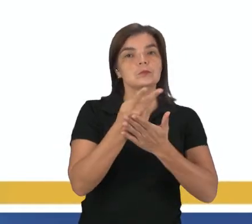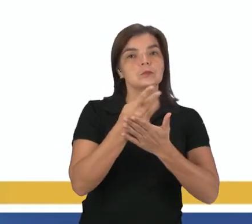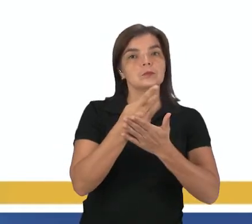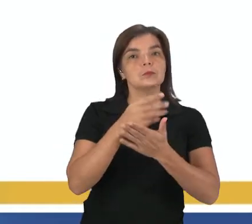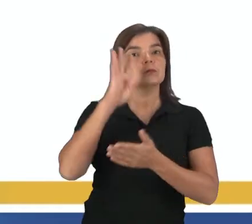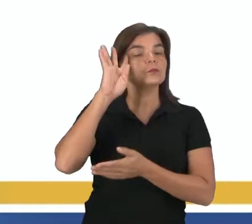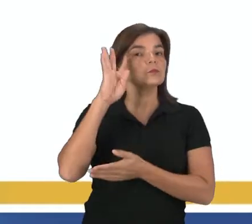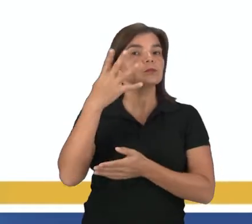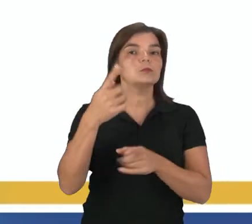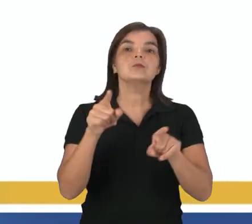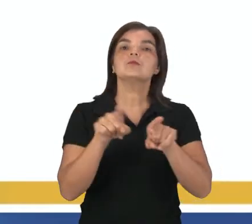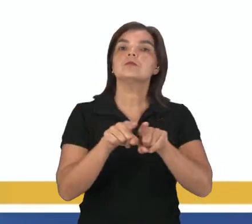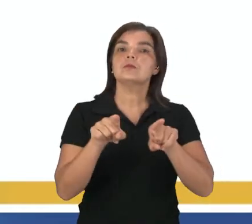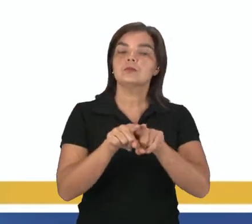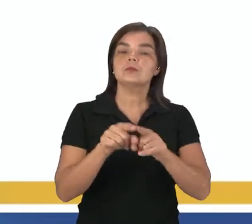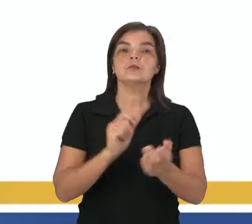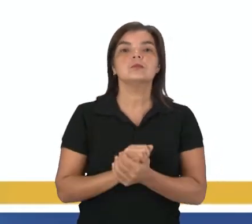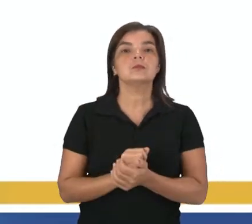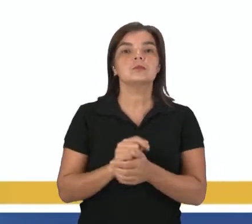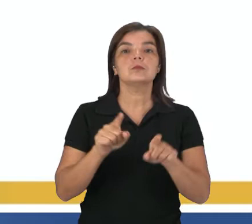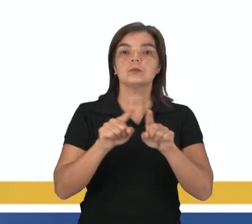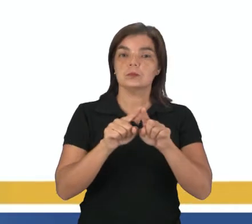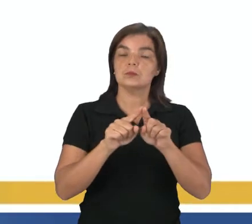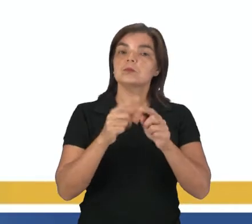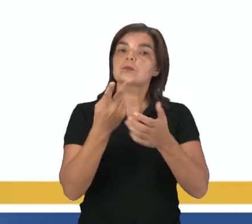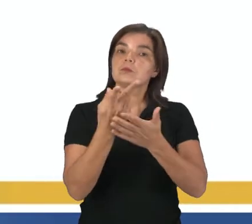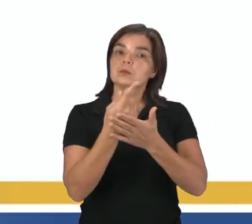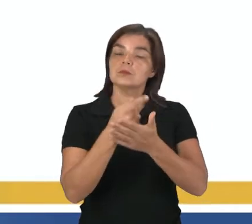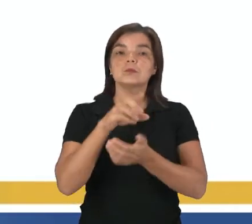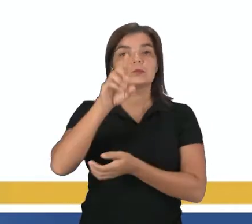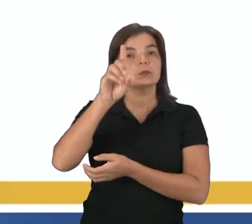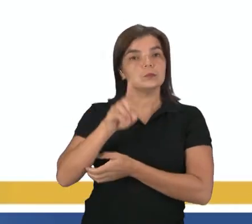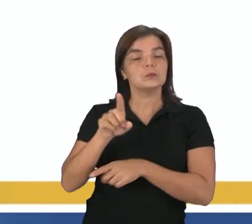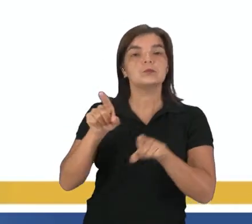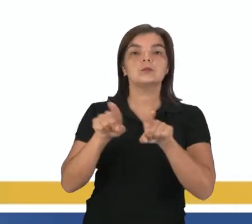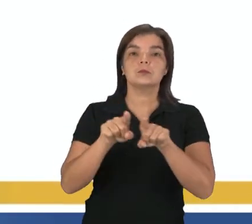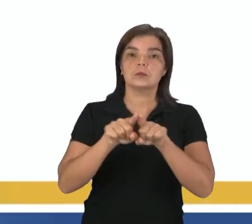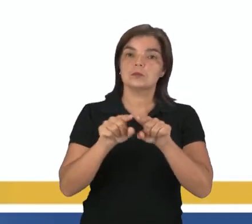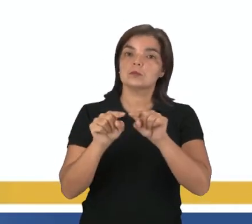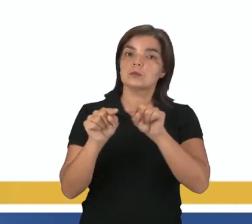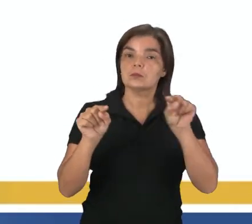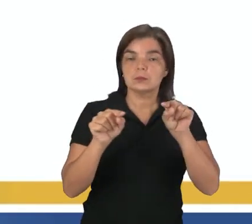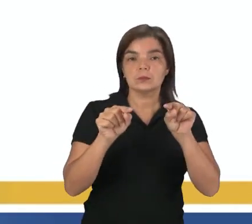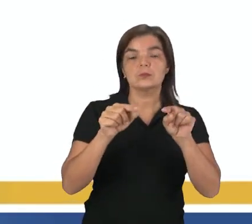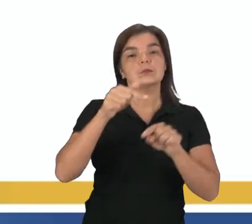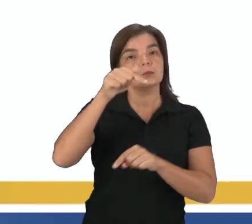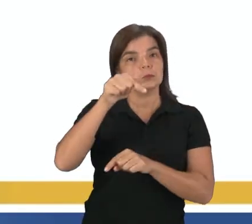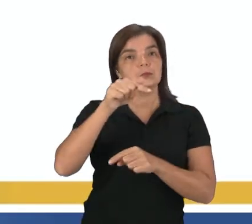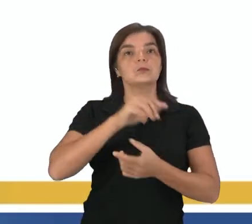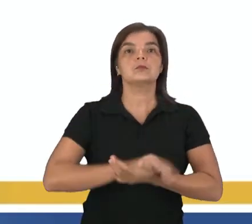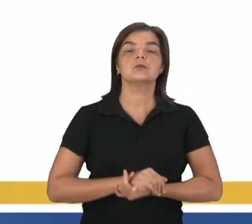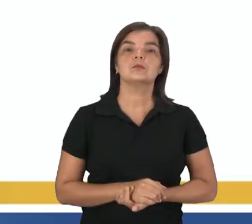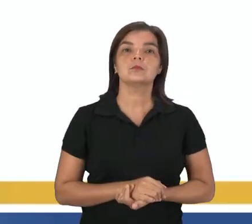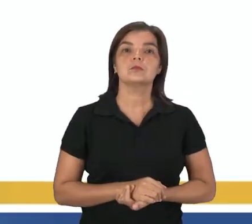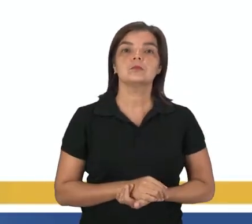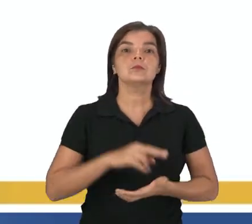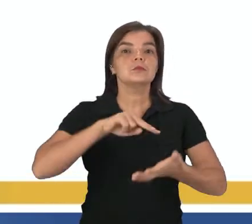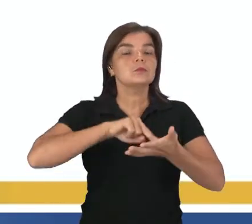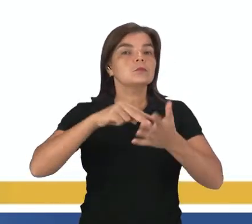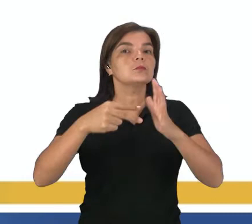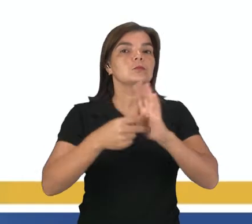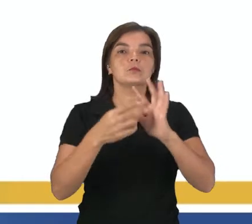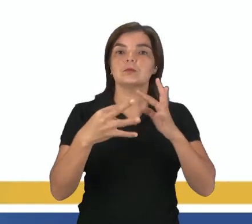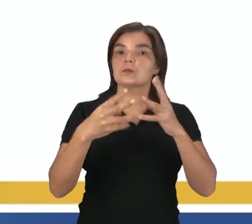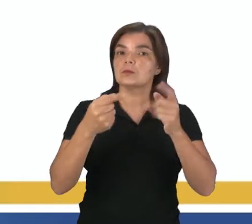eu decidi que eu iria transladar ele para a direita em 7 unidades. Então, isso significa